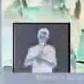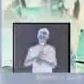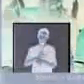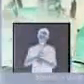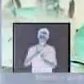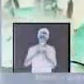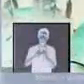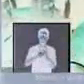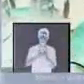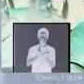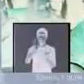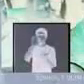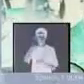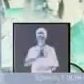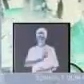da...